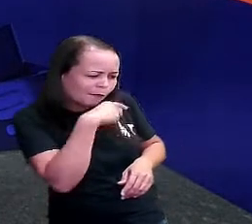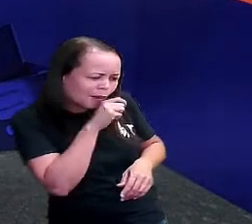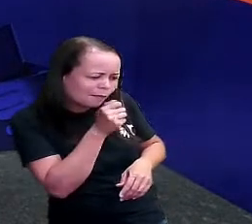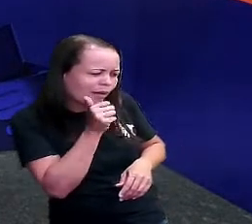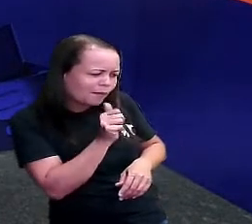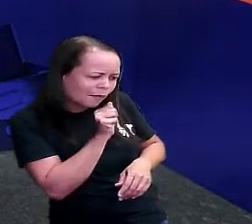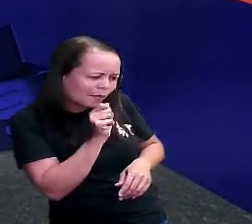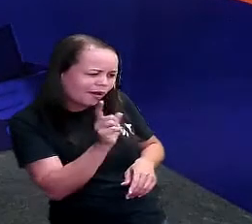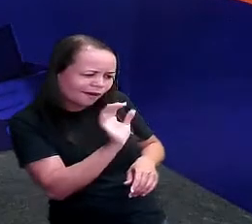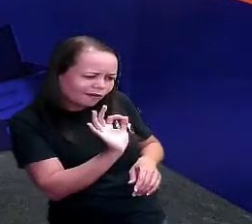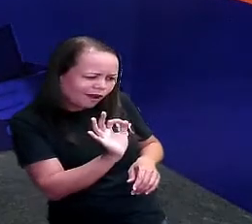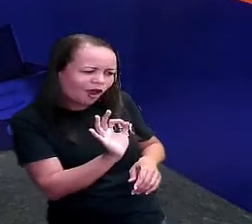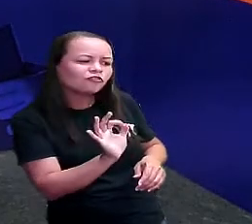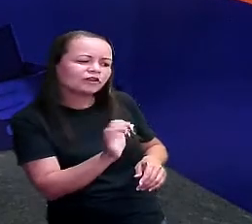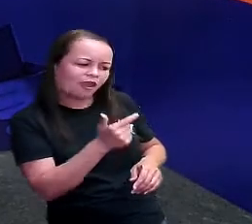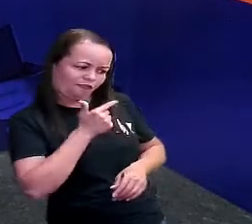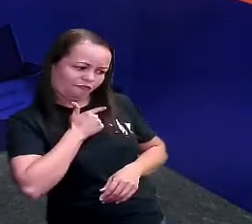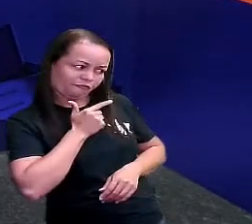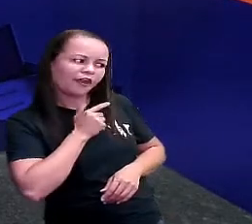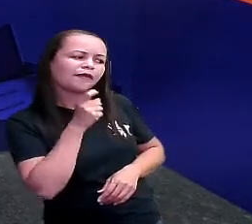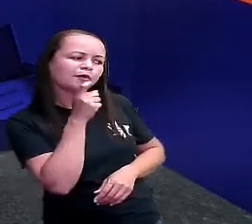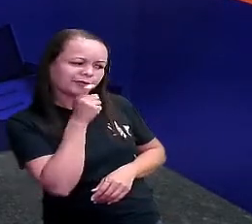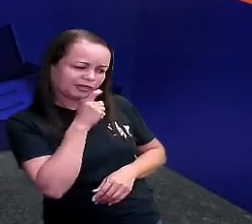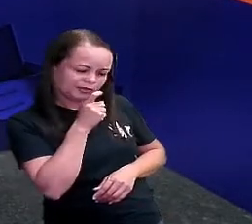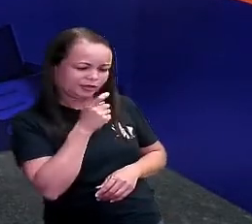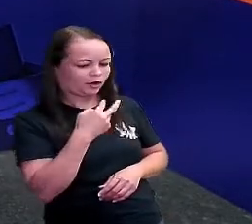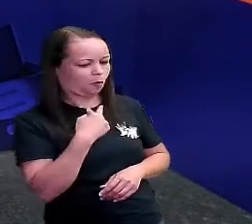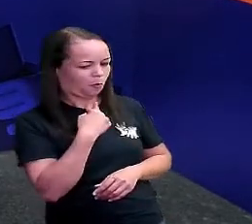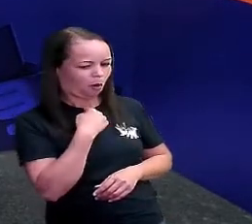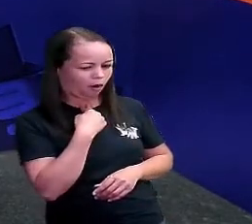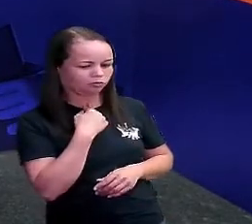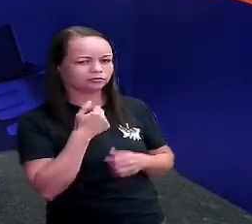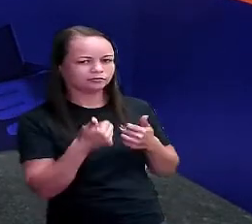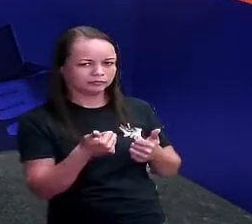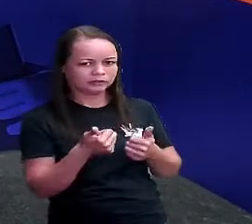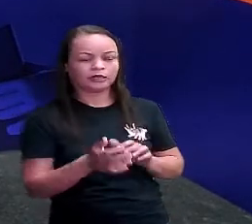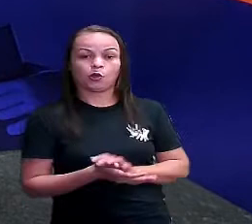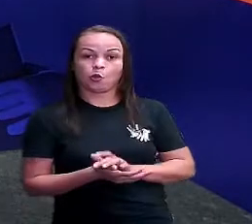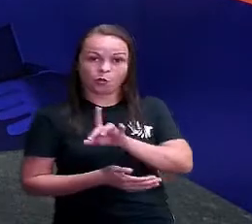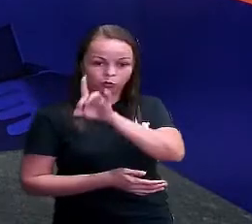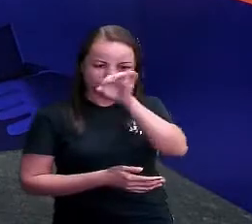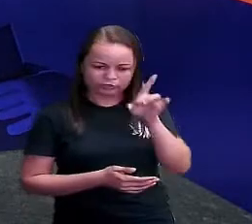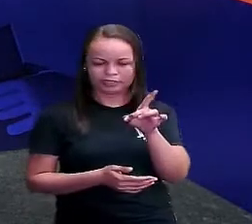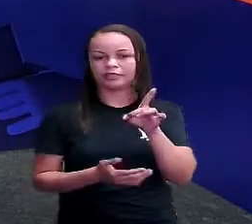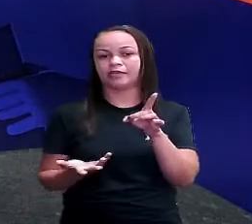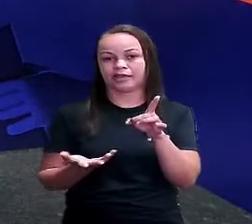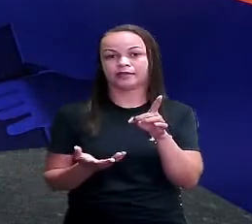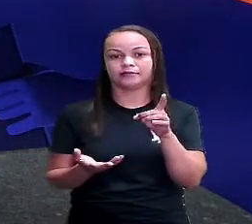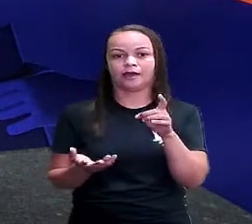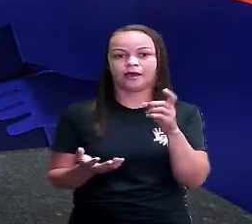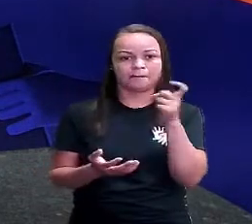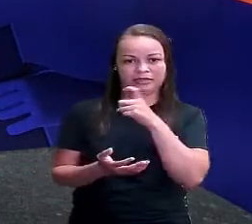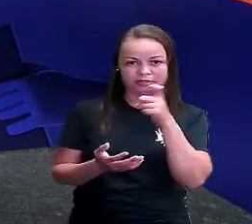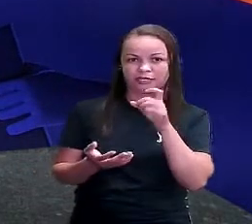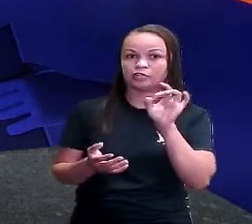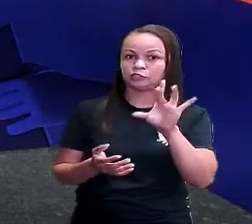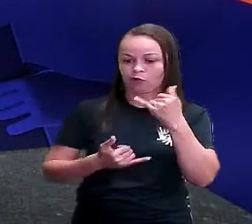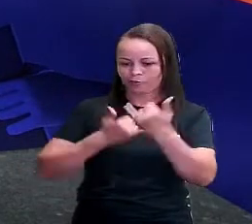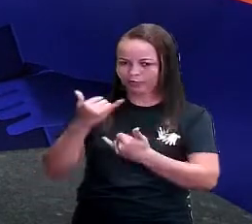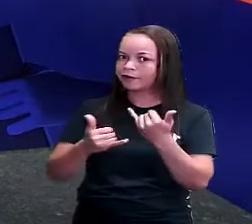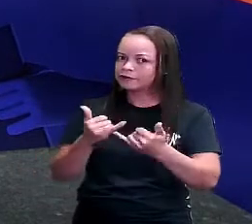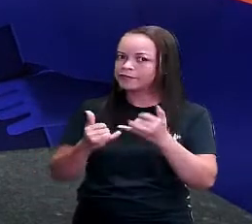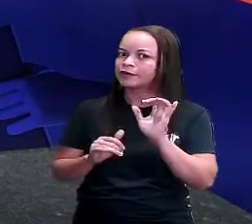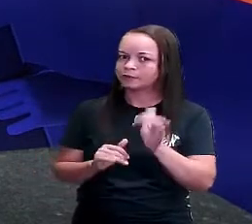feio mentir, né? É feio mentir, tá, gente? É muito feio. Dia da mentira é só uma brincadeira, tá bom? É, dia da mentira é só uma